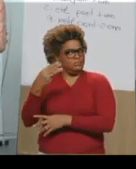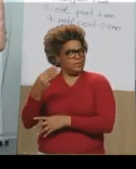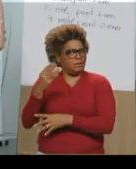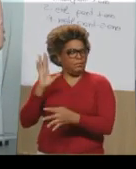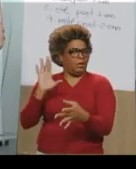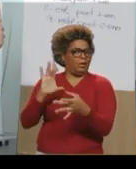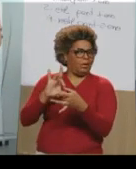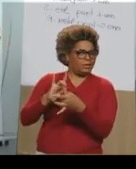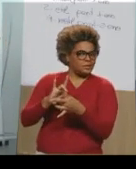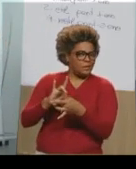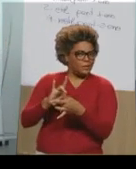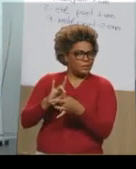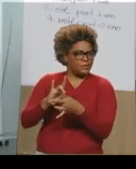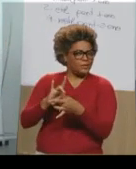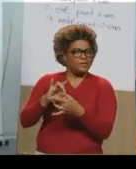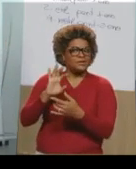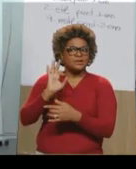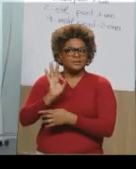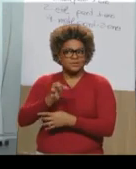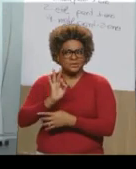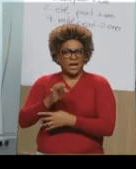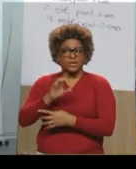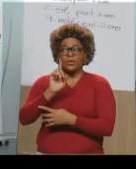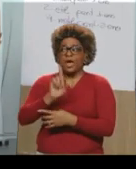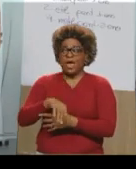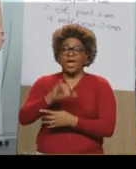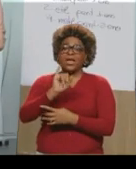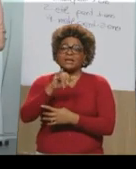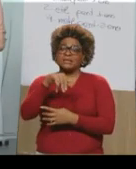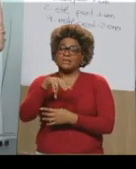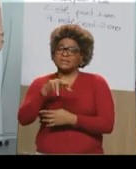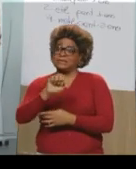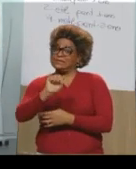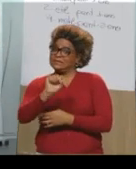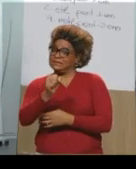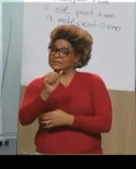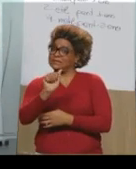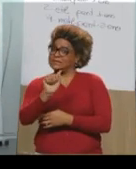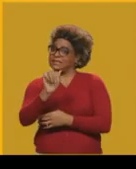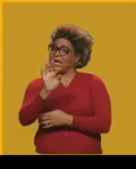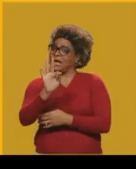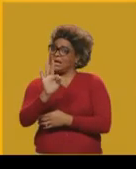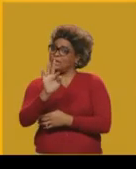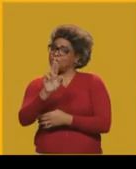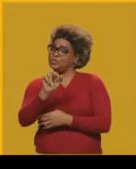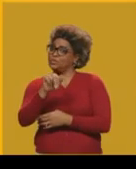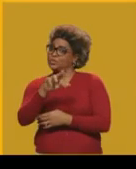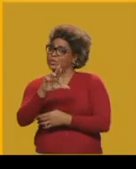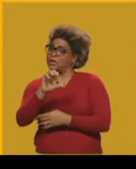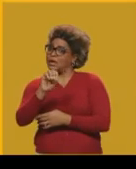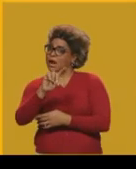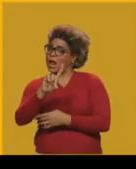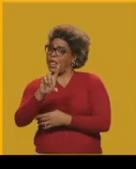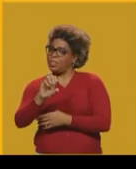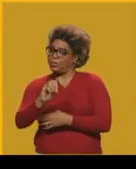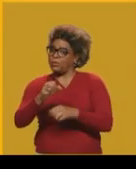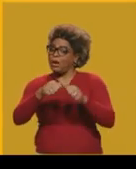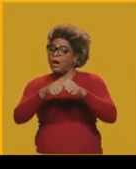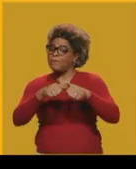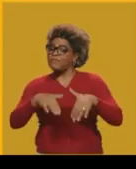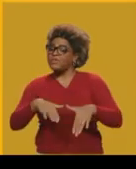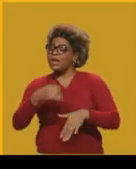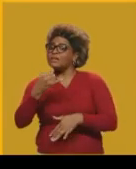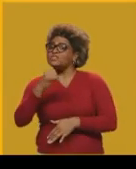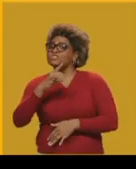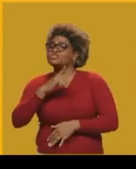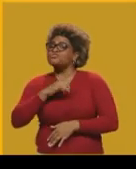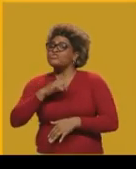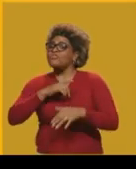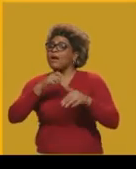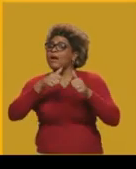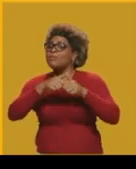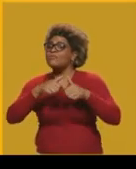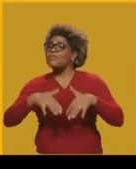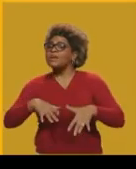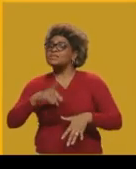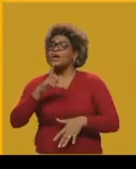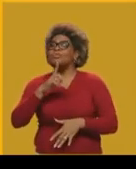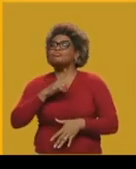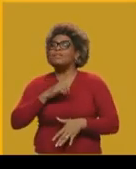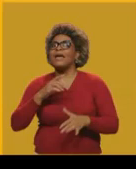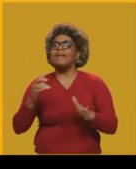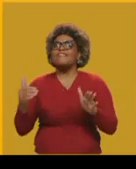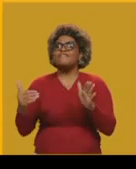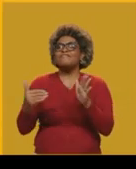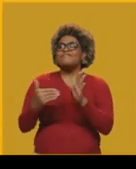tem dupla ou tripla. Então, logo, ele é insaturado. Ramificado, se eu tiver a ramificação, ela vai ter a terminação